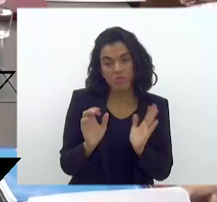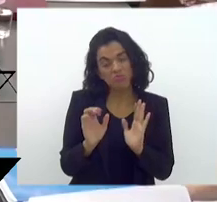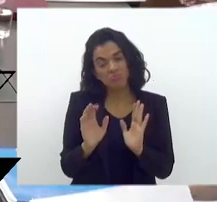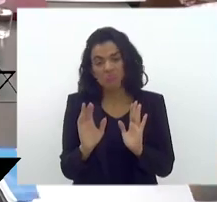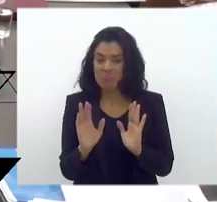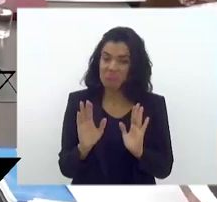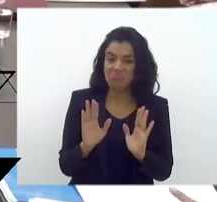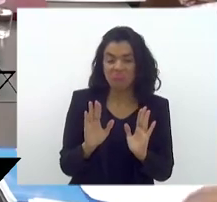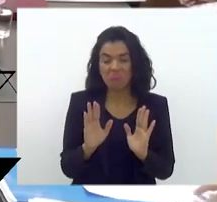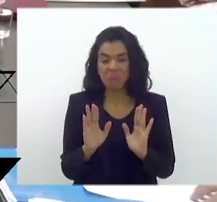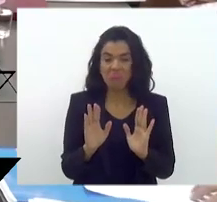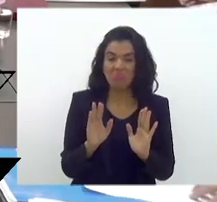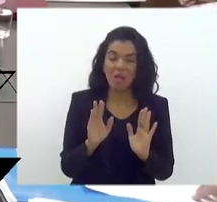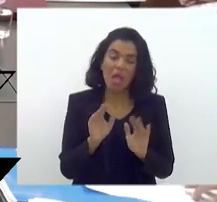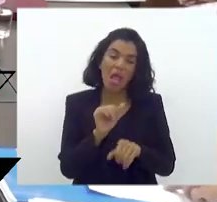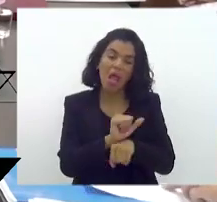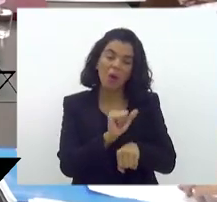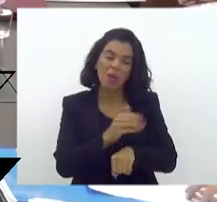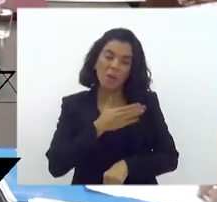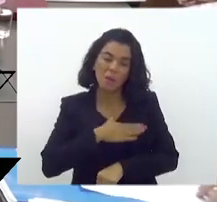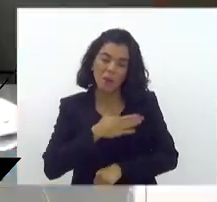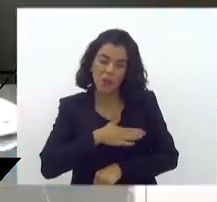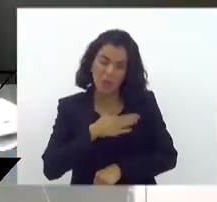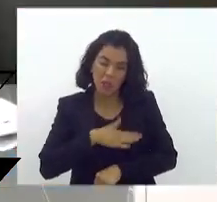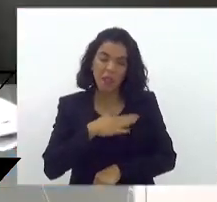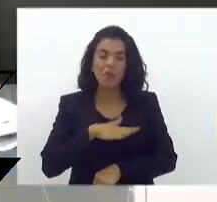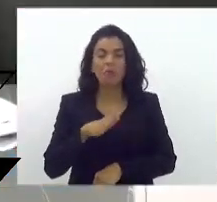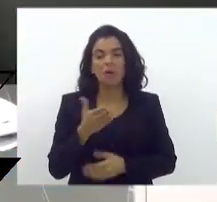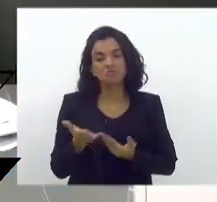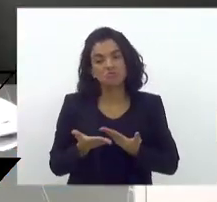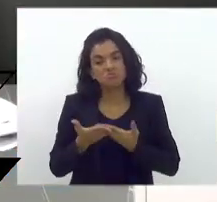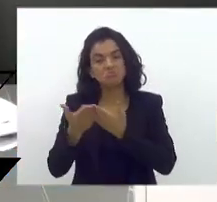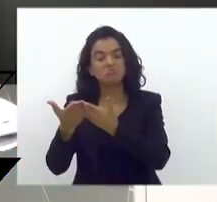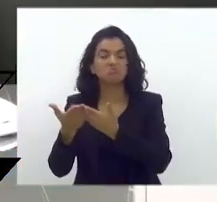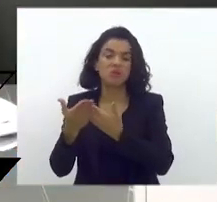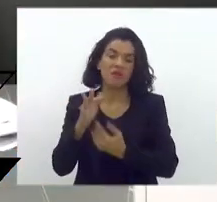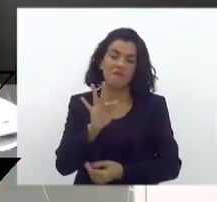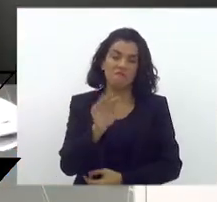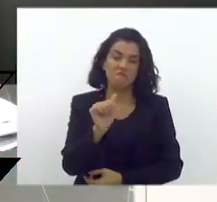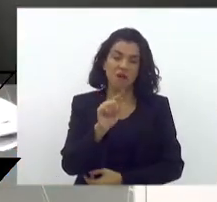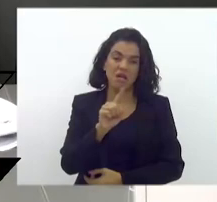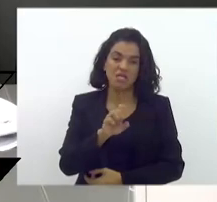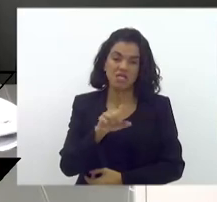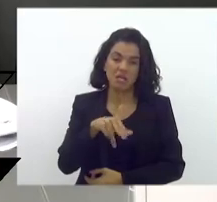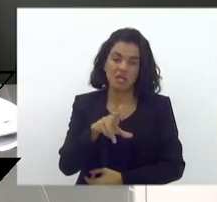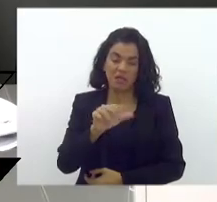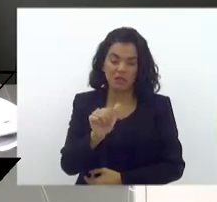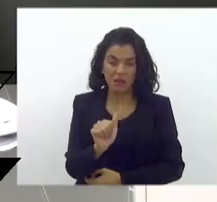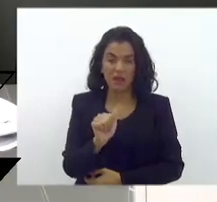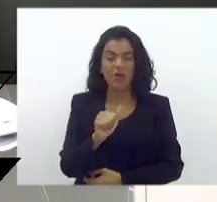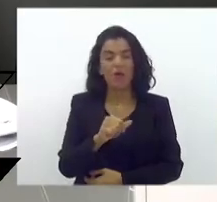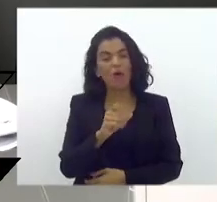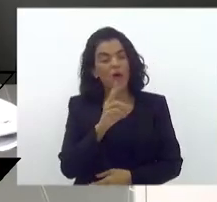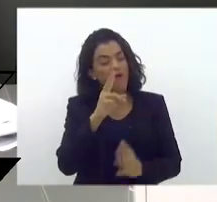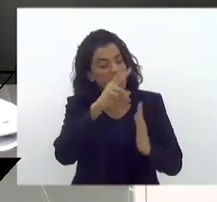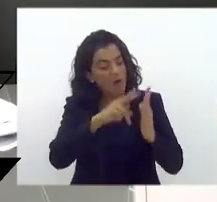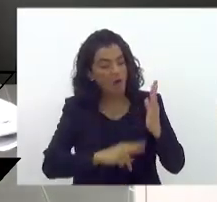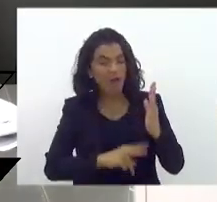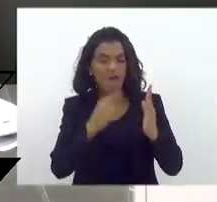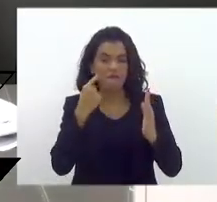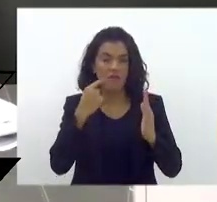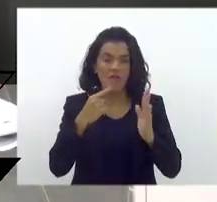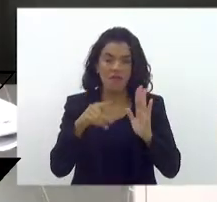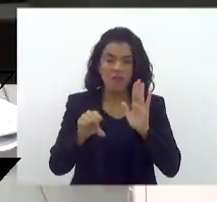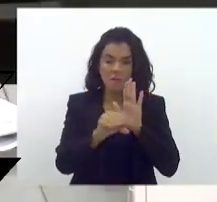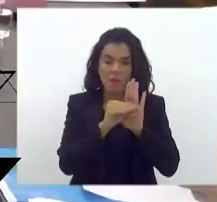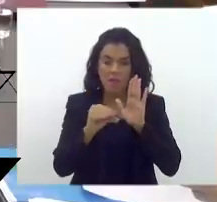a gente traz o segundo, aguarda mais um pouquinho, a gente manda para a fazenda olhar, para depois ver as emendas, etc. Até porque a gente já